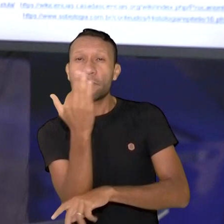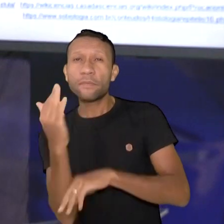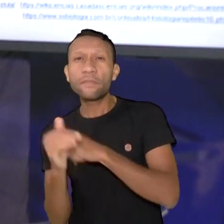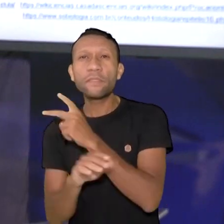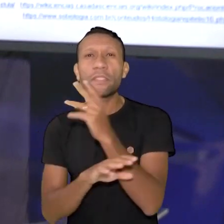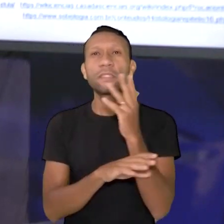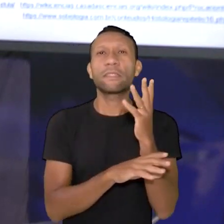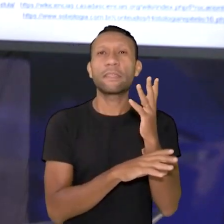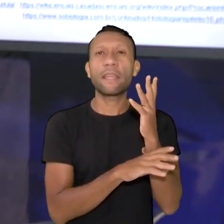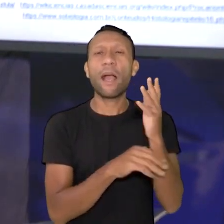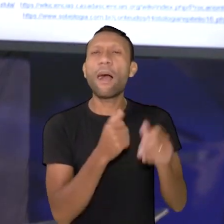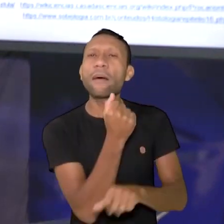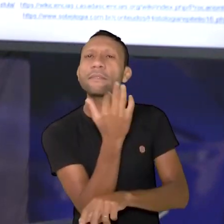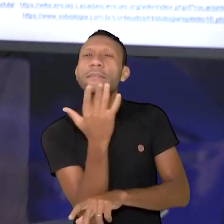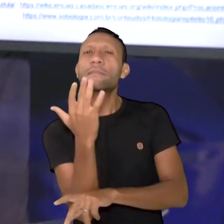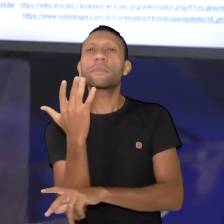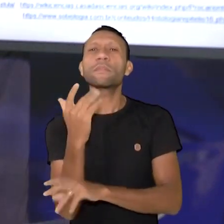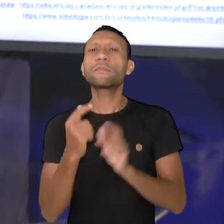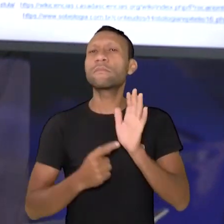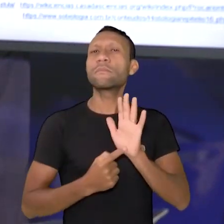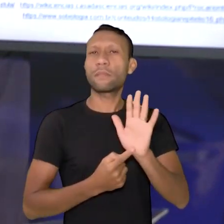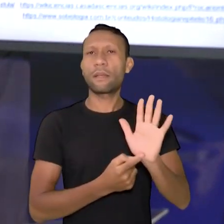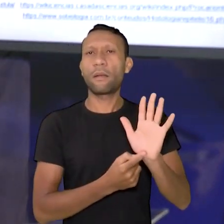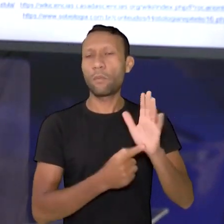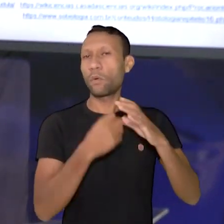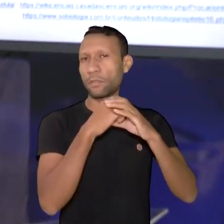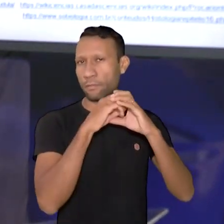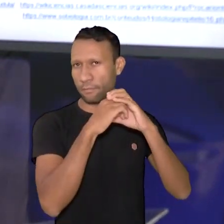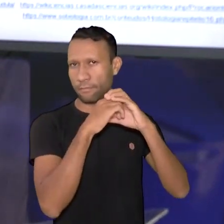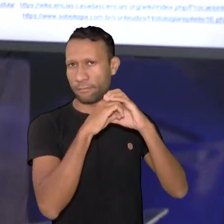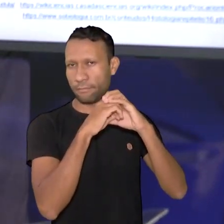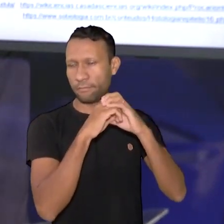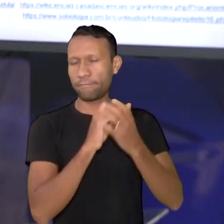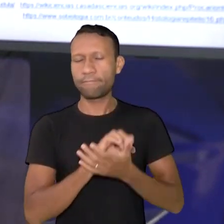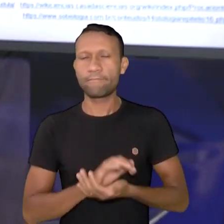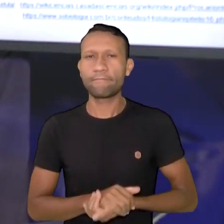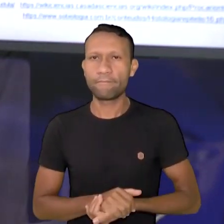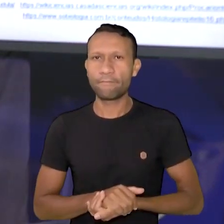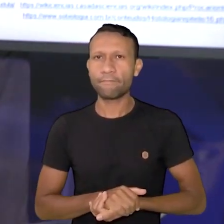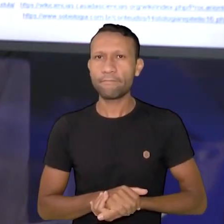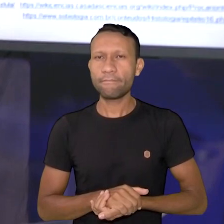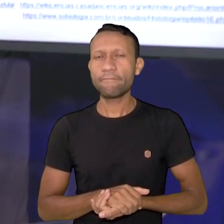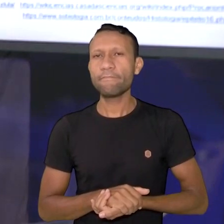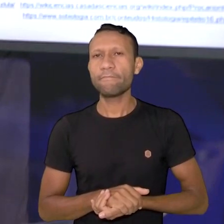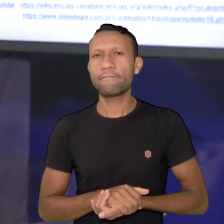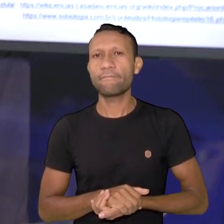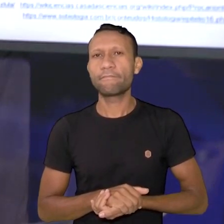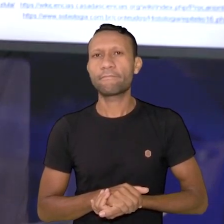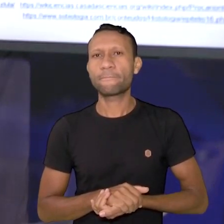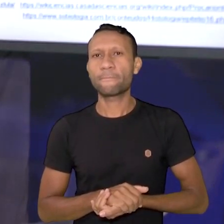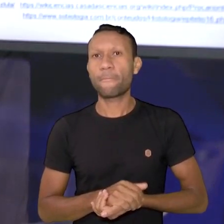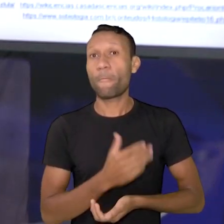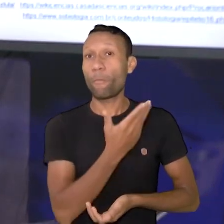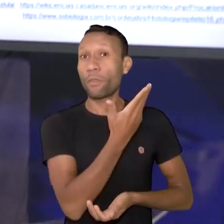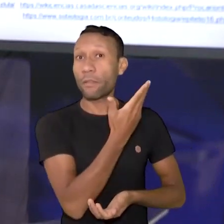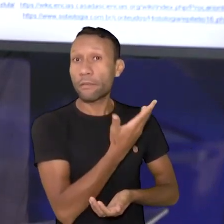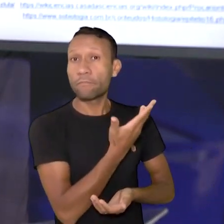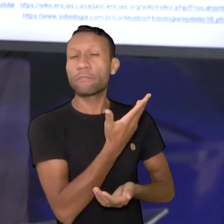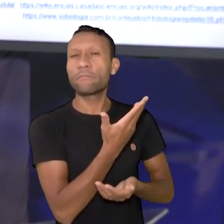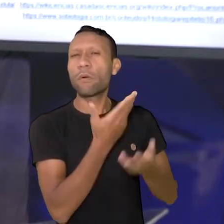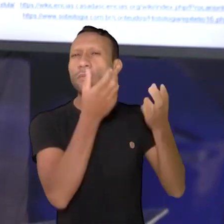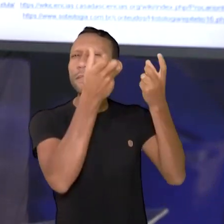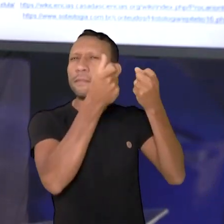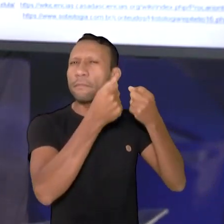vai ter as plantas, que vão apresentar célula do tipo vegetal, ok? E aí, ó, na hora que a gente fala